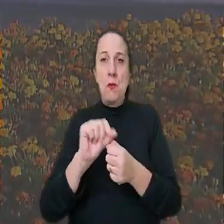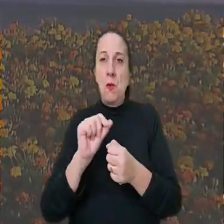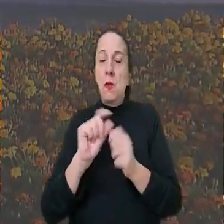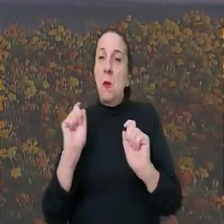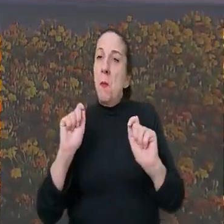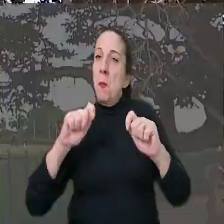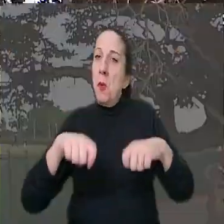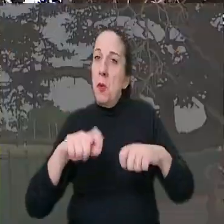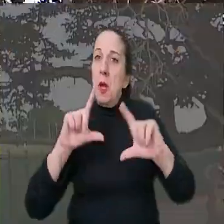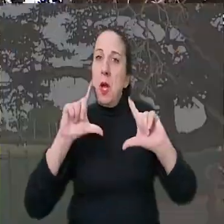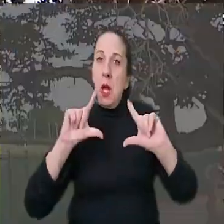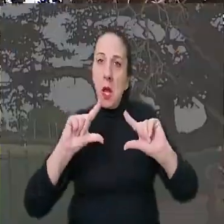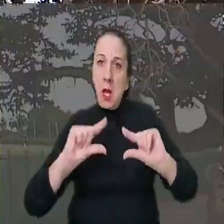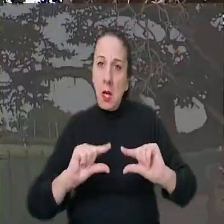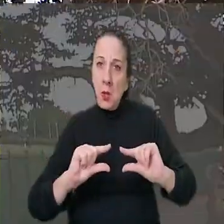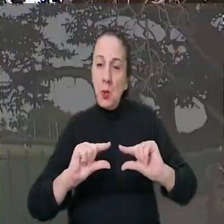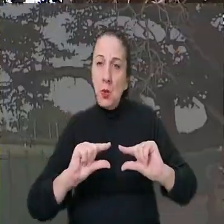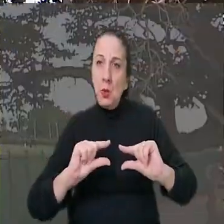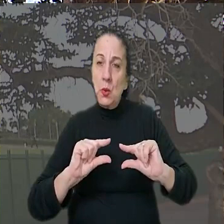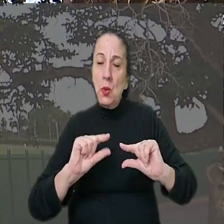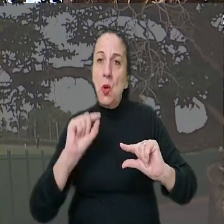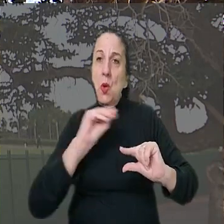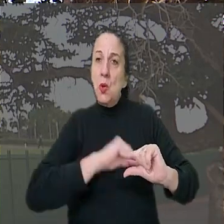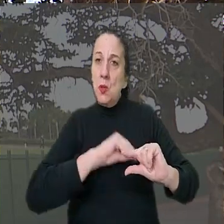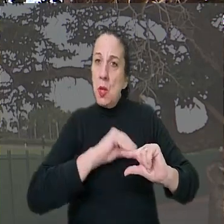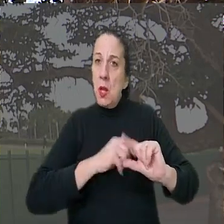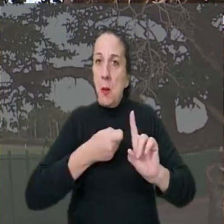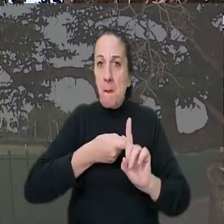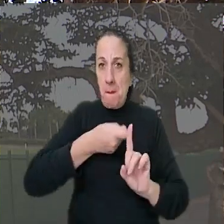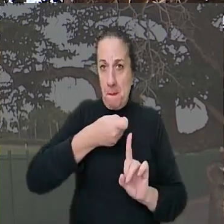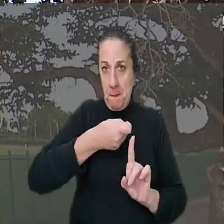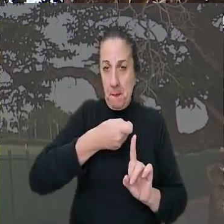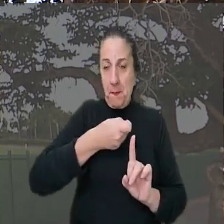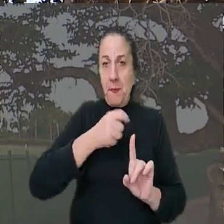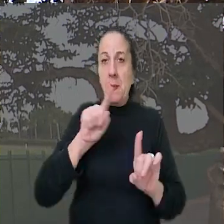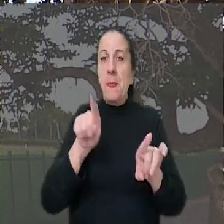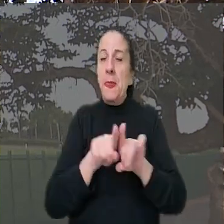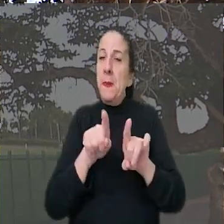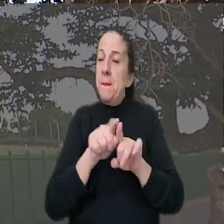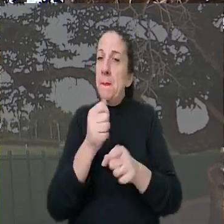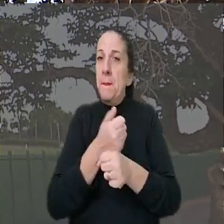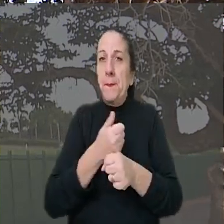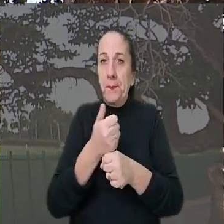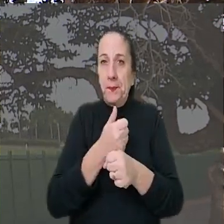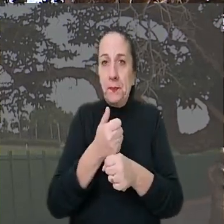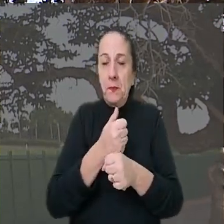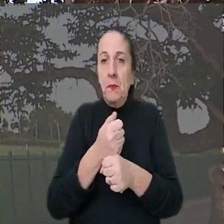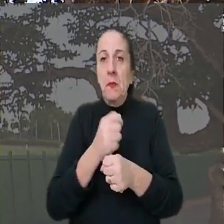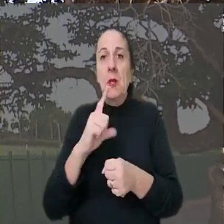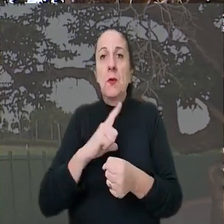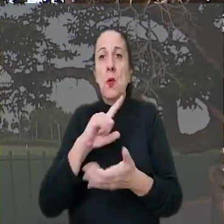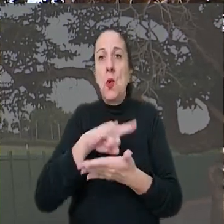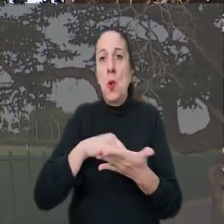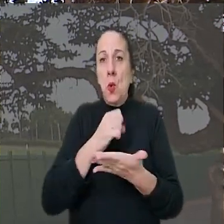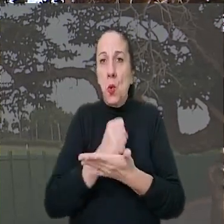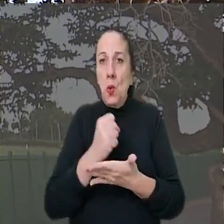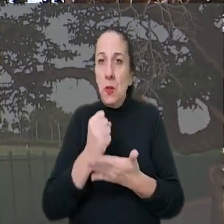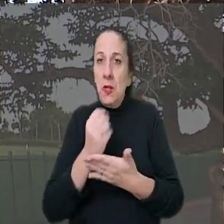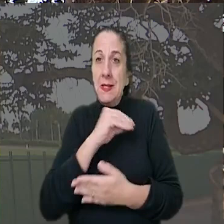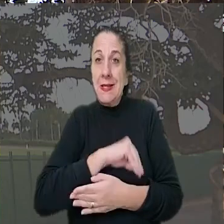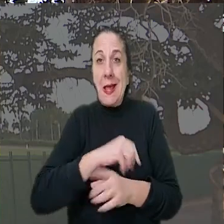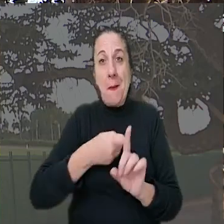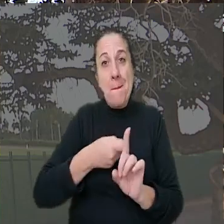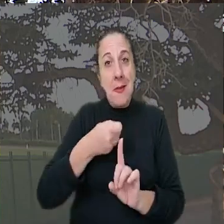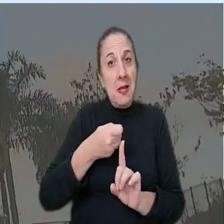menção à possibilidade de redução proporcional da remuneração mensal. Além disso, os profissionais haviam sido contratados